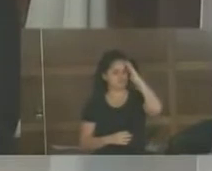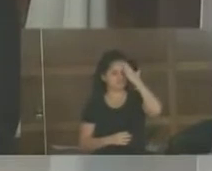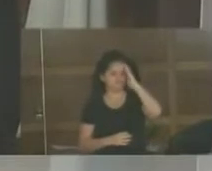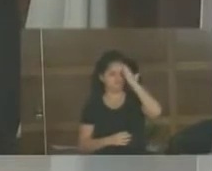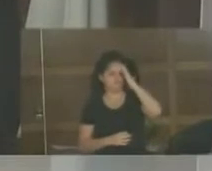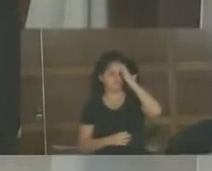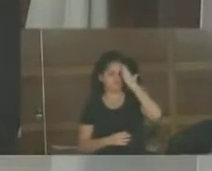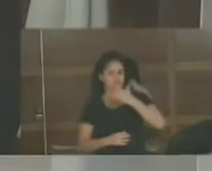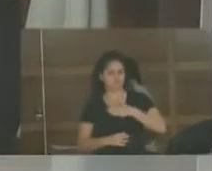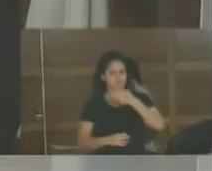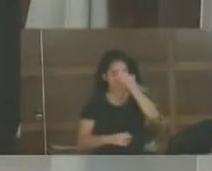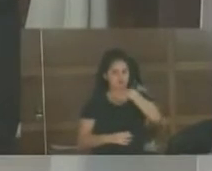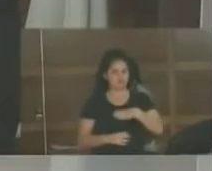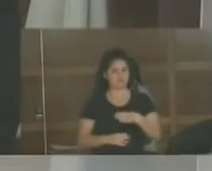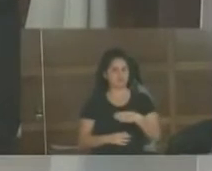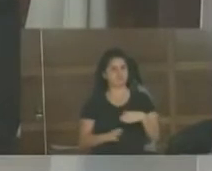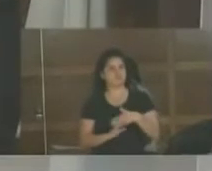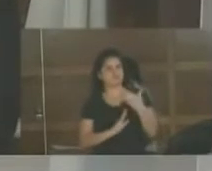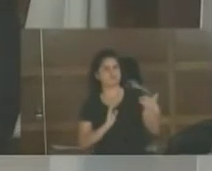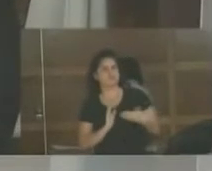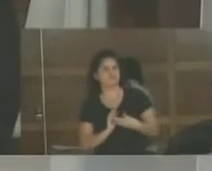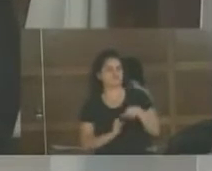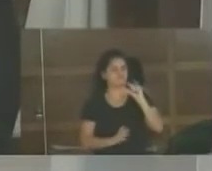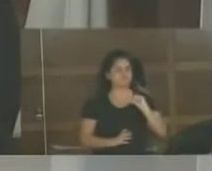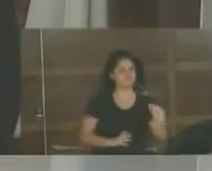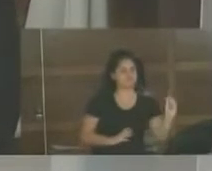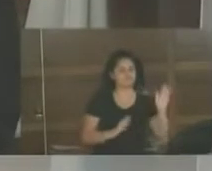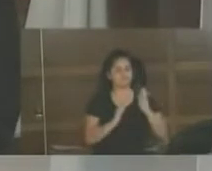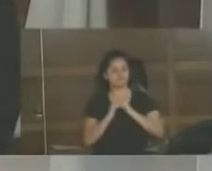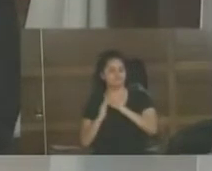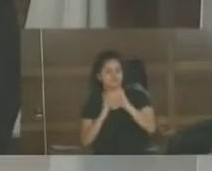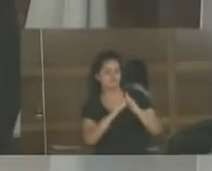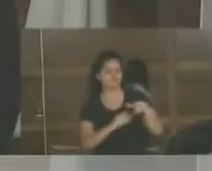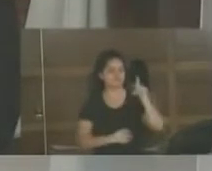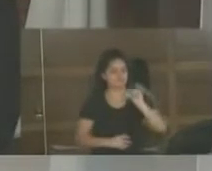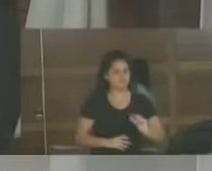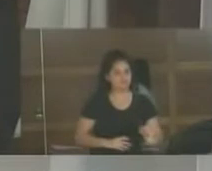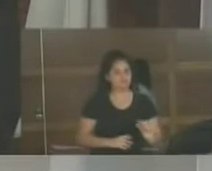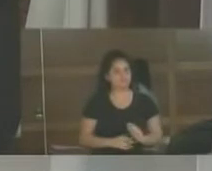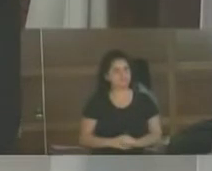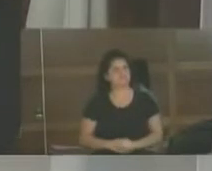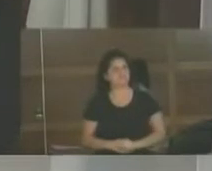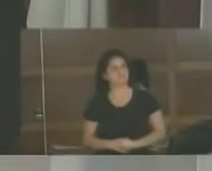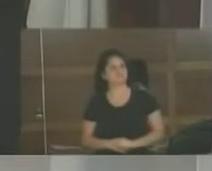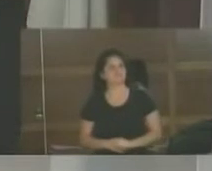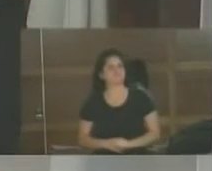esse posicionamento, todos estão reduzindo, condomínios, né, os condomínios,